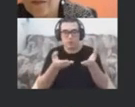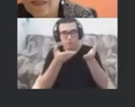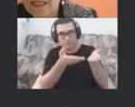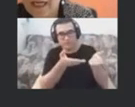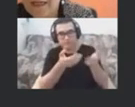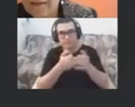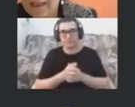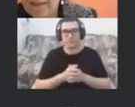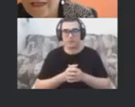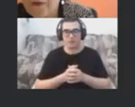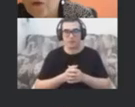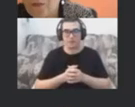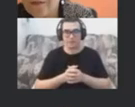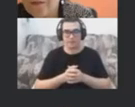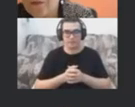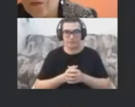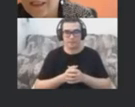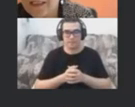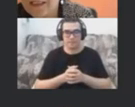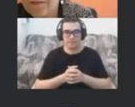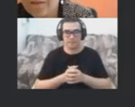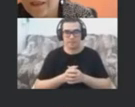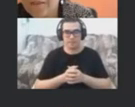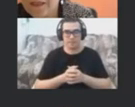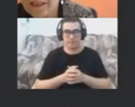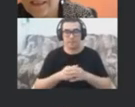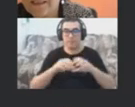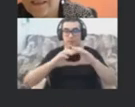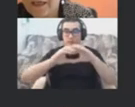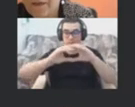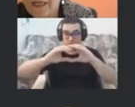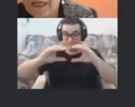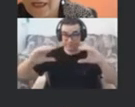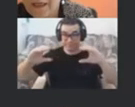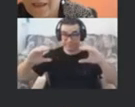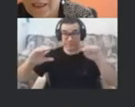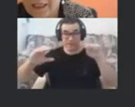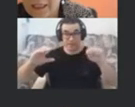aerossol, esse aerossol passa por uma câmara que